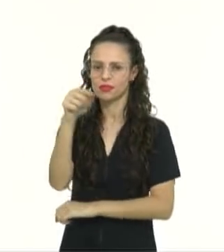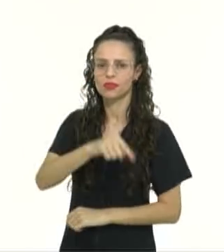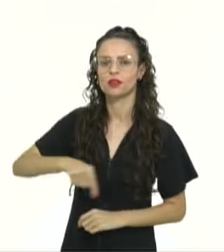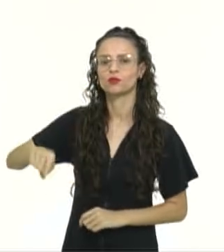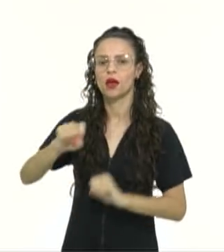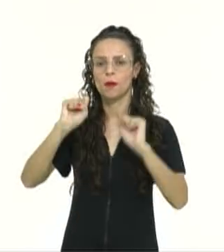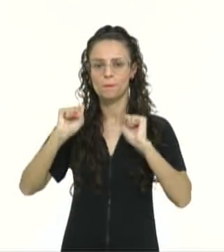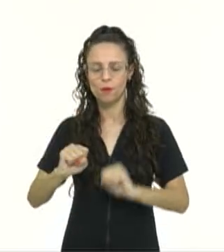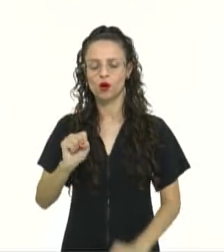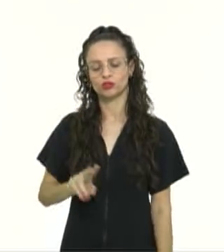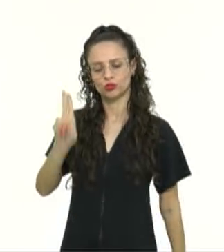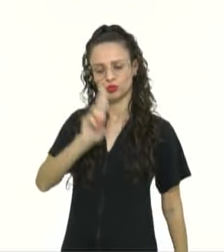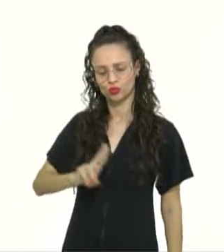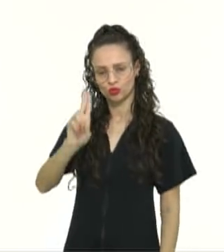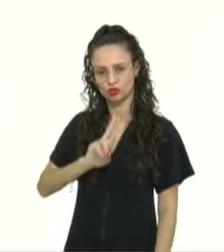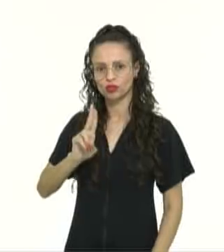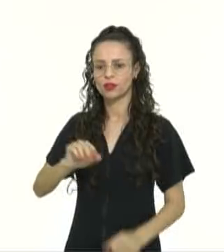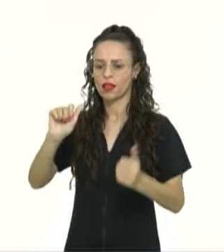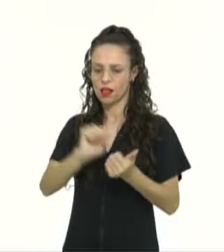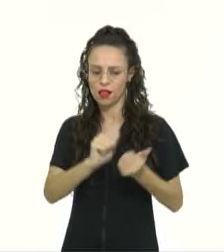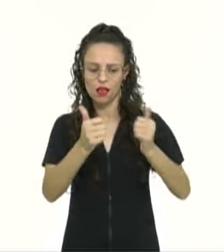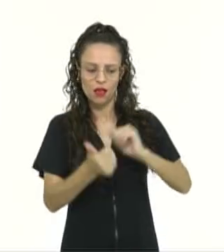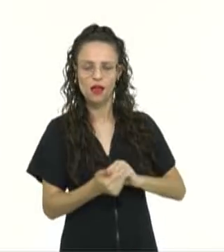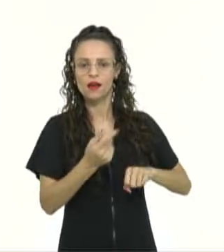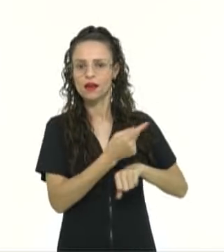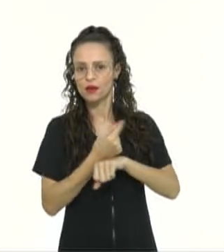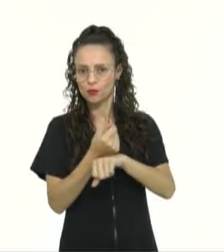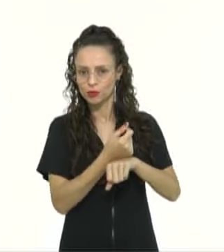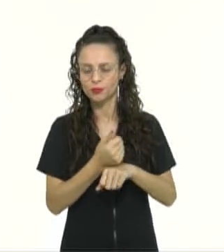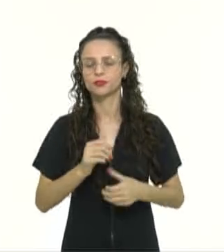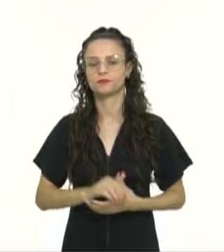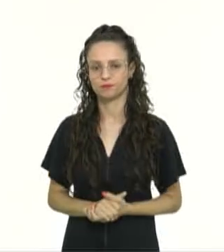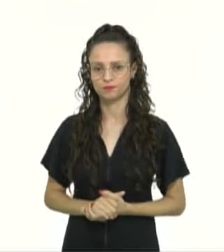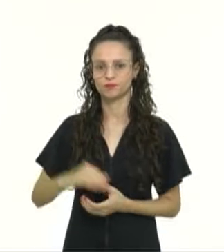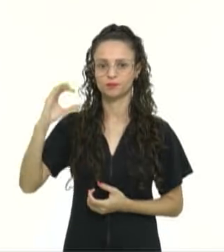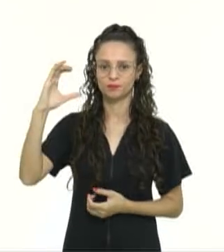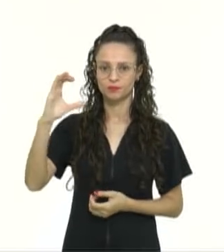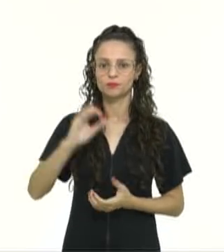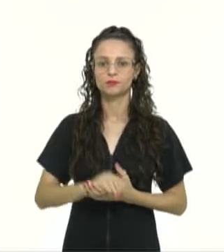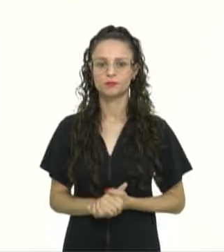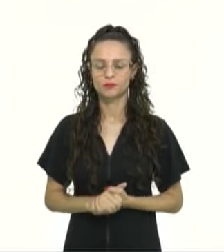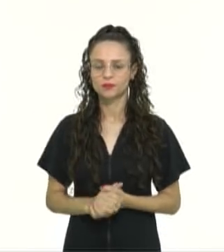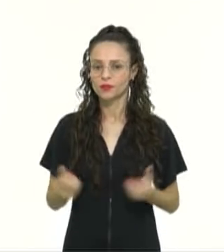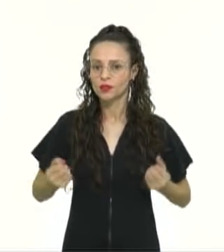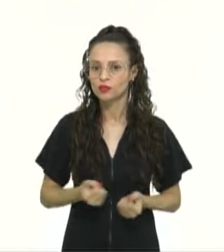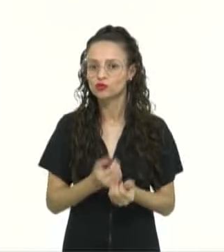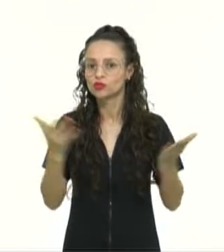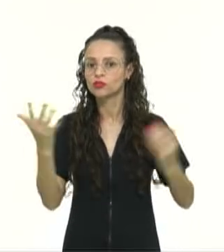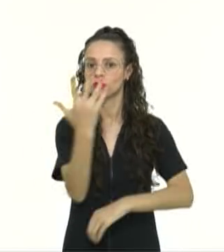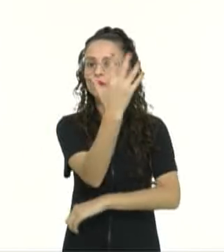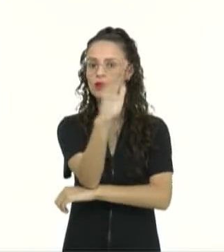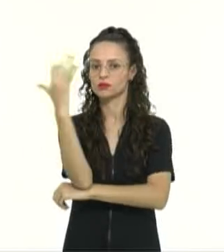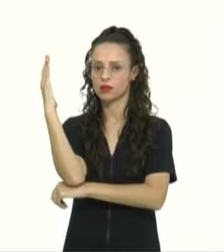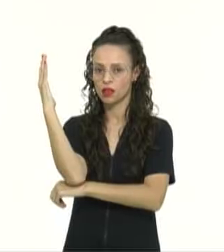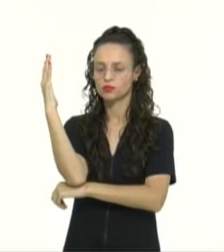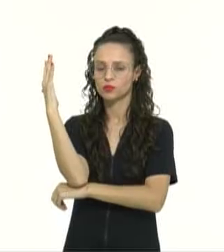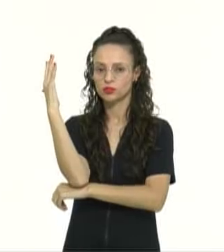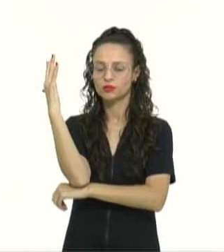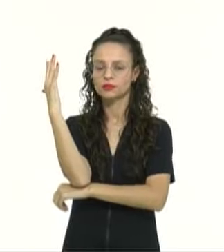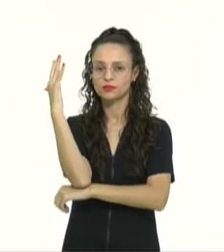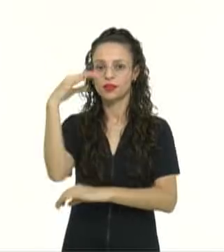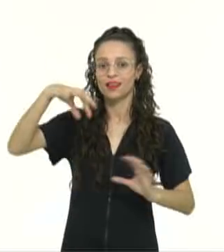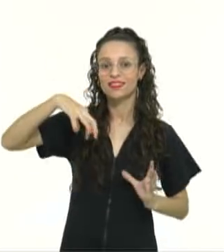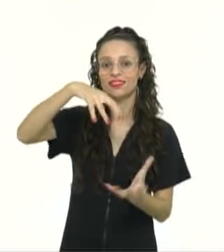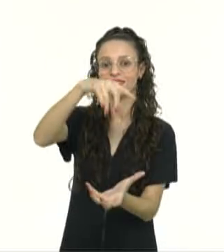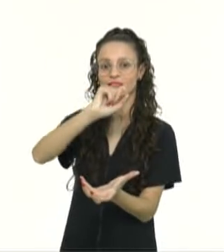que podem ser usados economicamente. Alternativa C. A distribuição dos recursos naturais pela